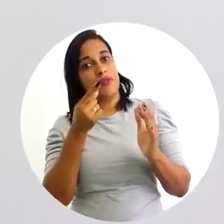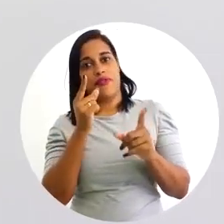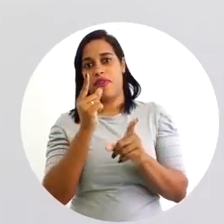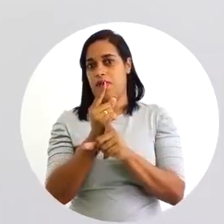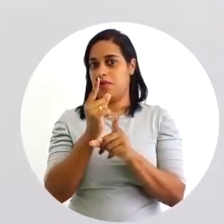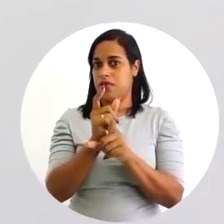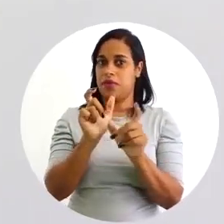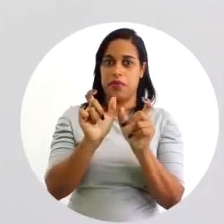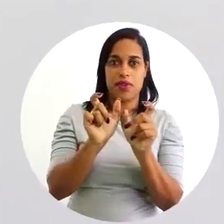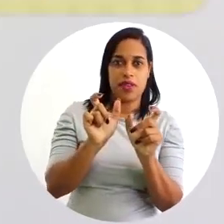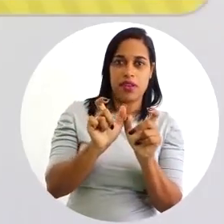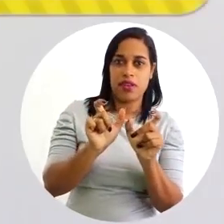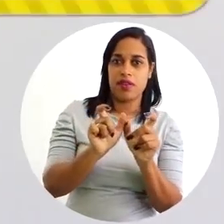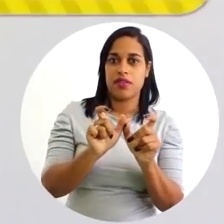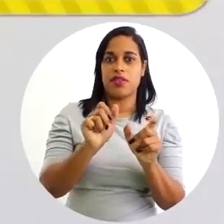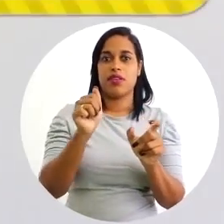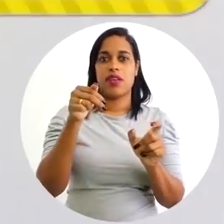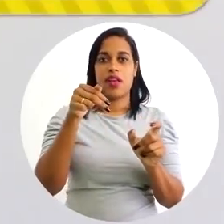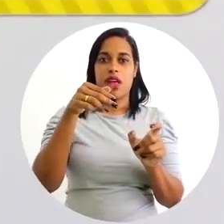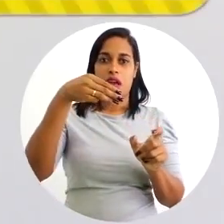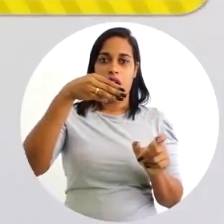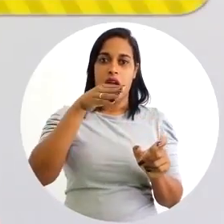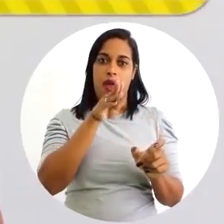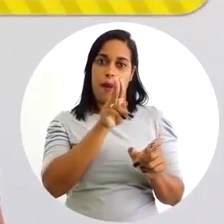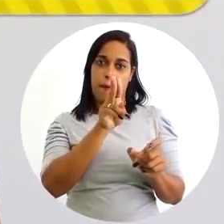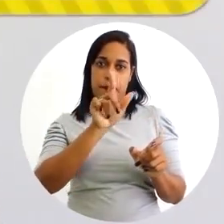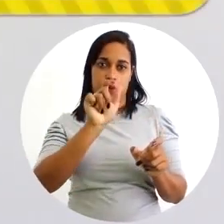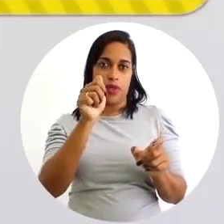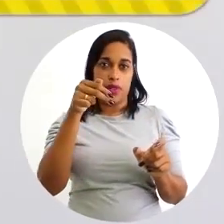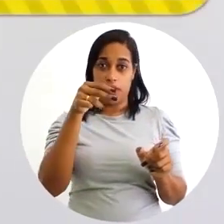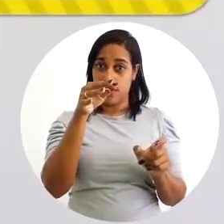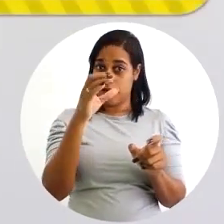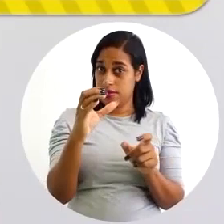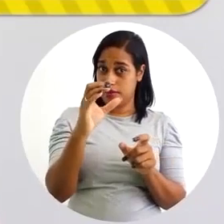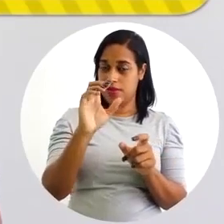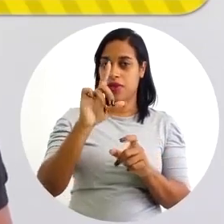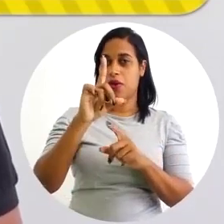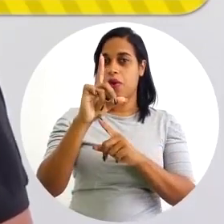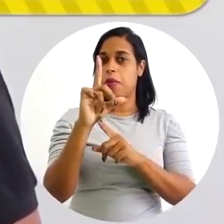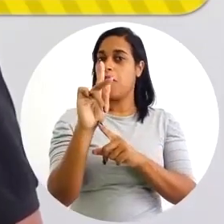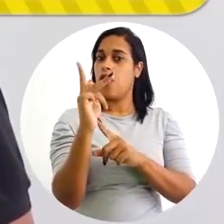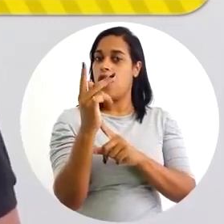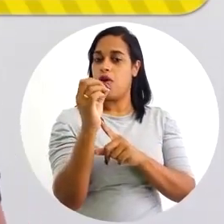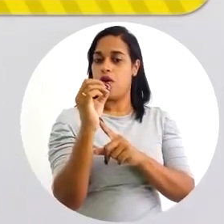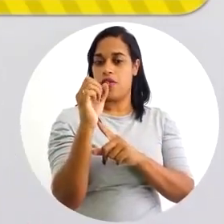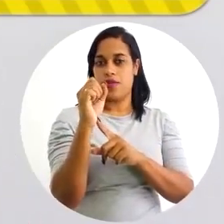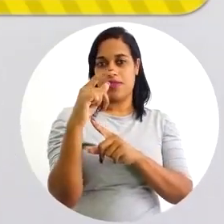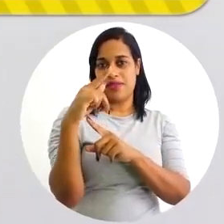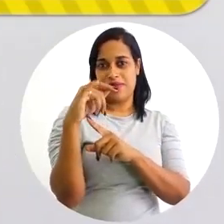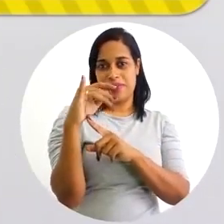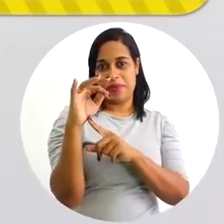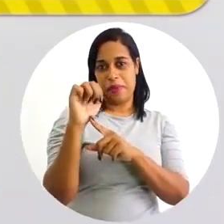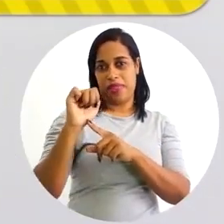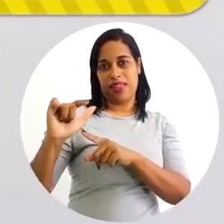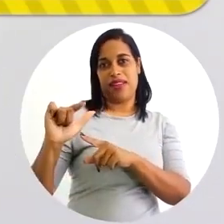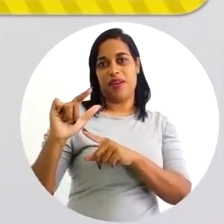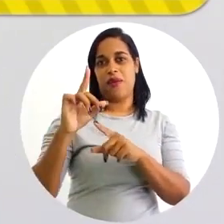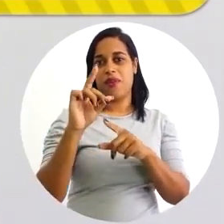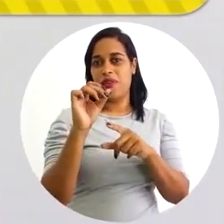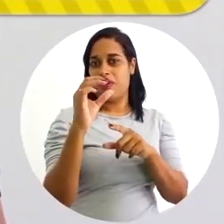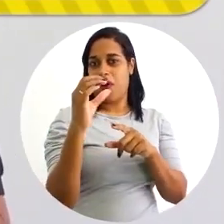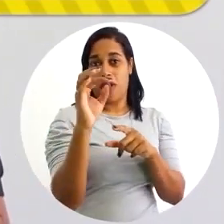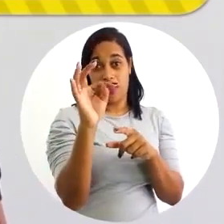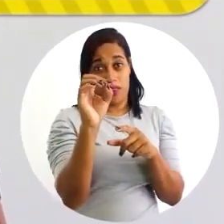encontrar palavras como ambulance, como hospital, você pode encontrar palavras como